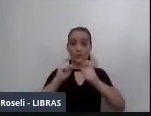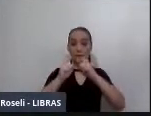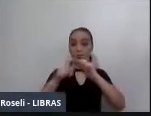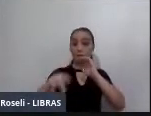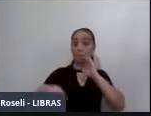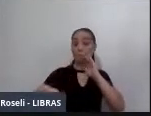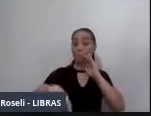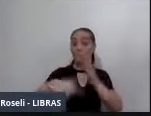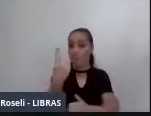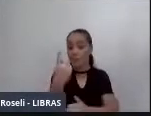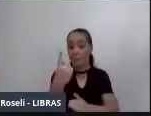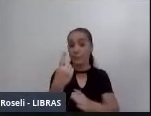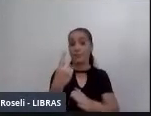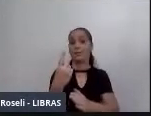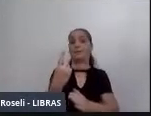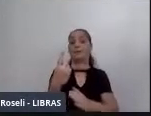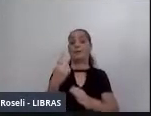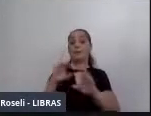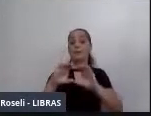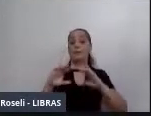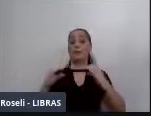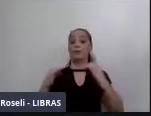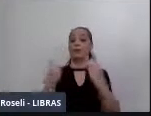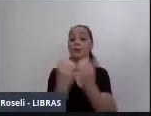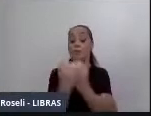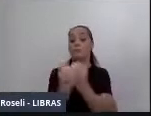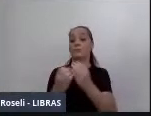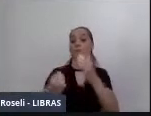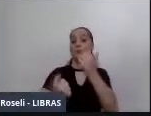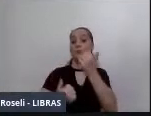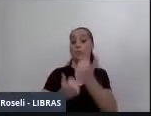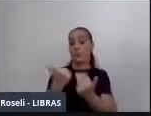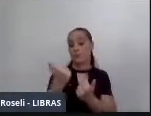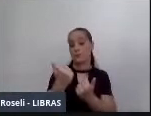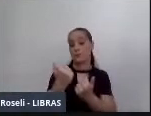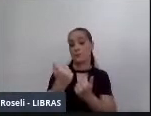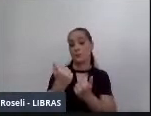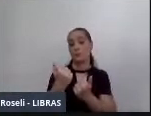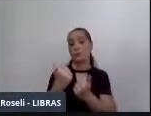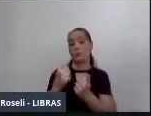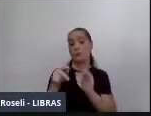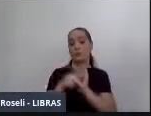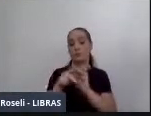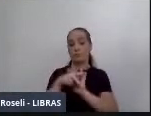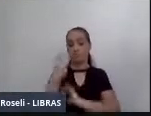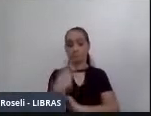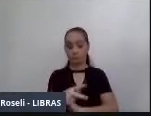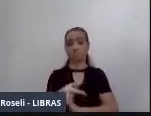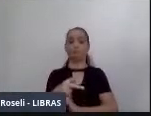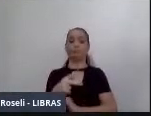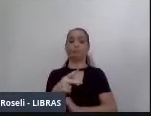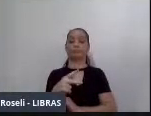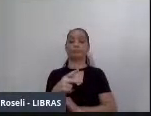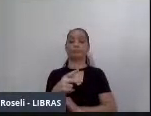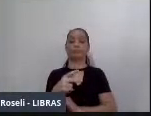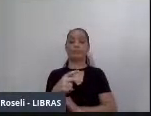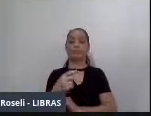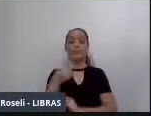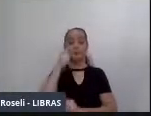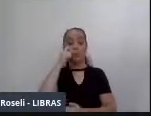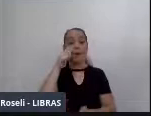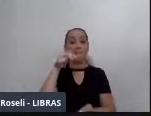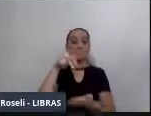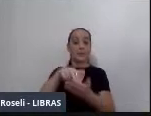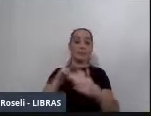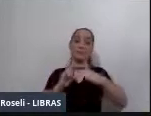comissão assessora da cátedra. Vocês podem ver que nós temos a presença do nosso reitor Marcelo